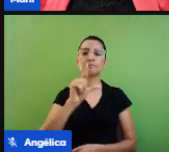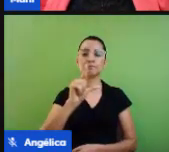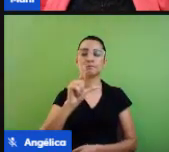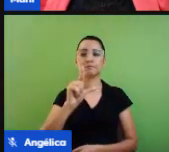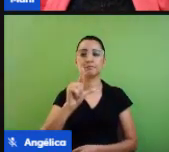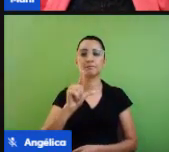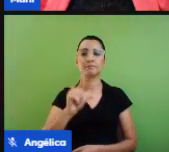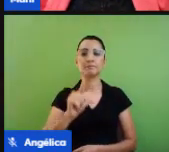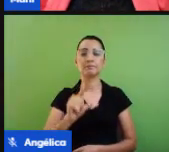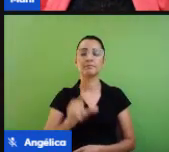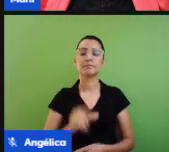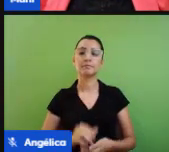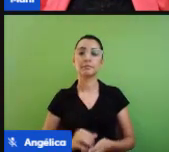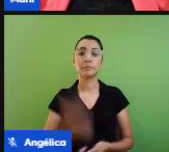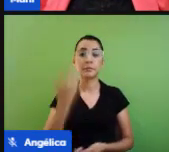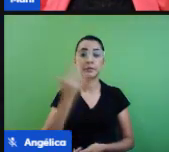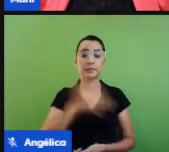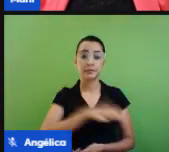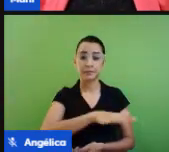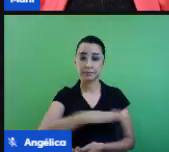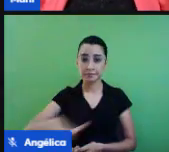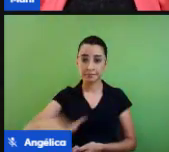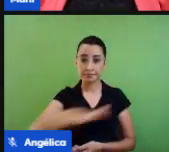serão alcançados pelas crianças.